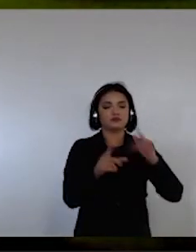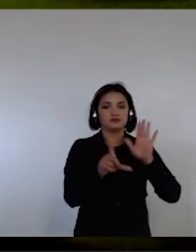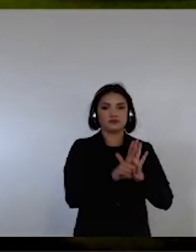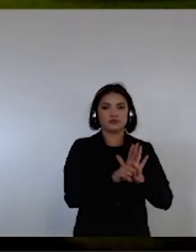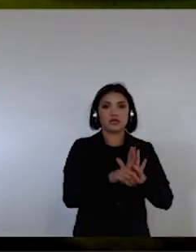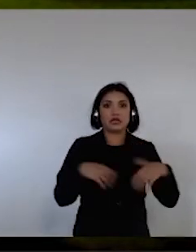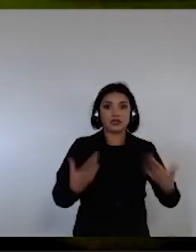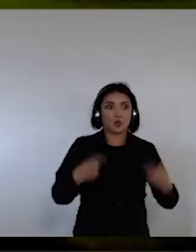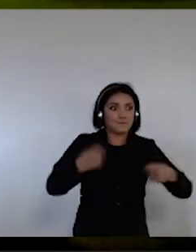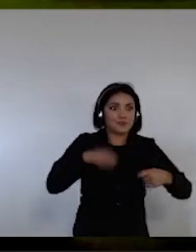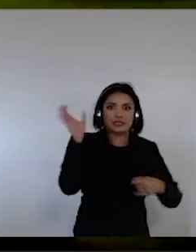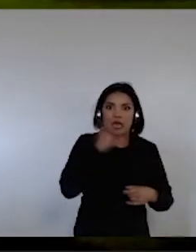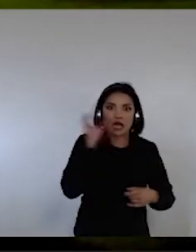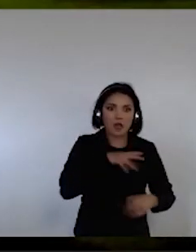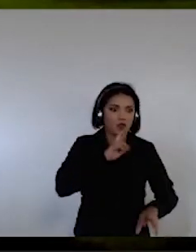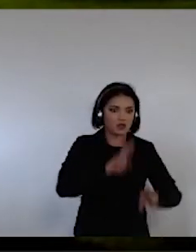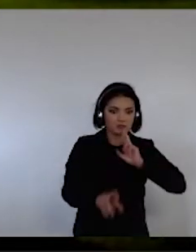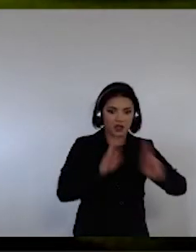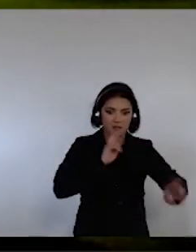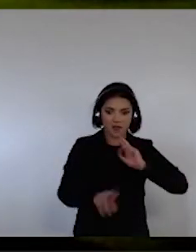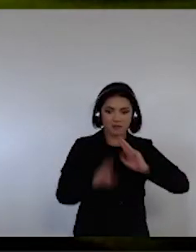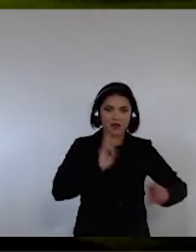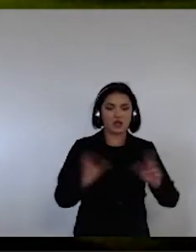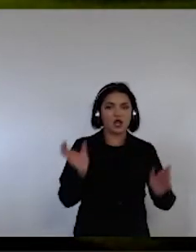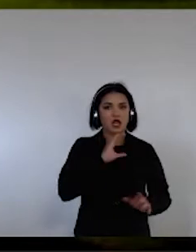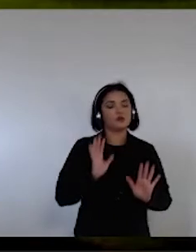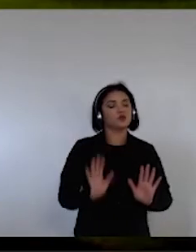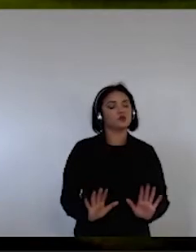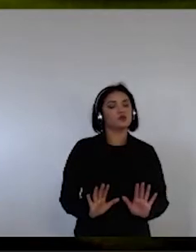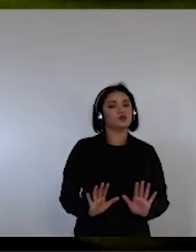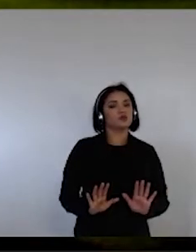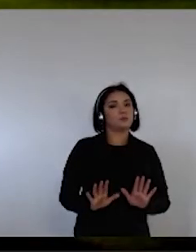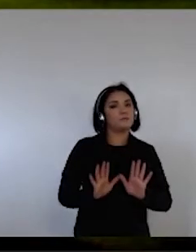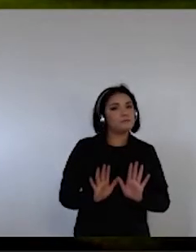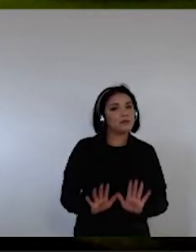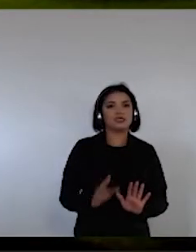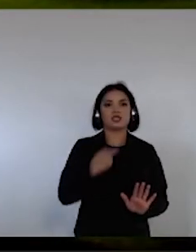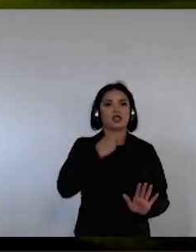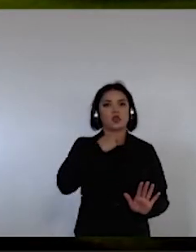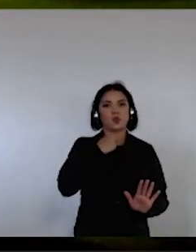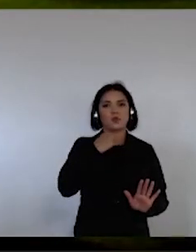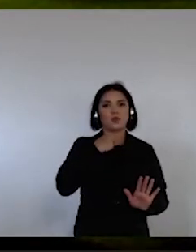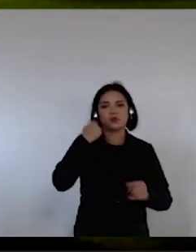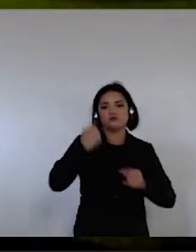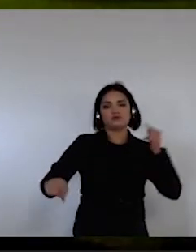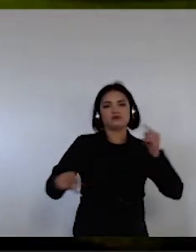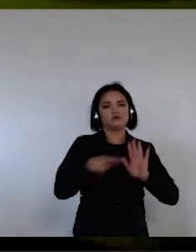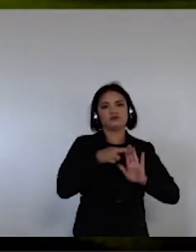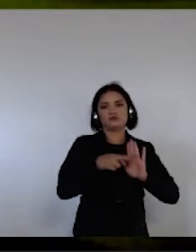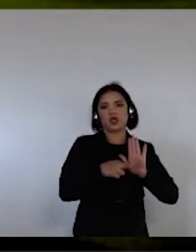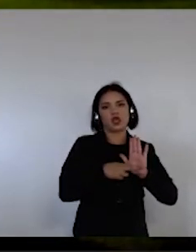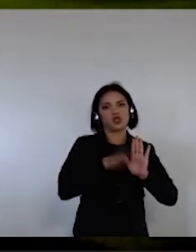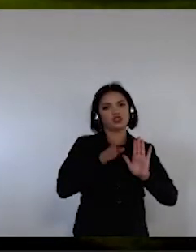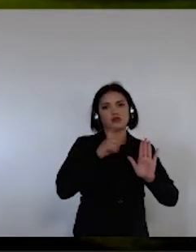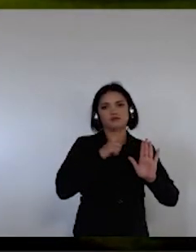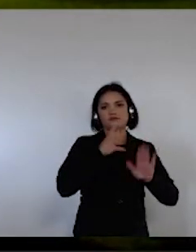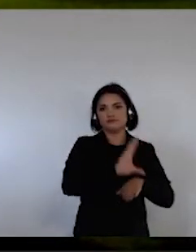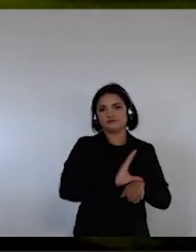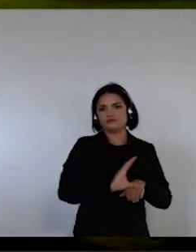julgamento pode ser questionado quanto à sua legalidade. Há uma questão aí, duas questões, eu diria, bastante